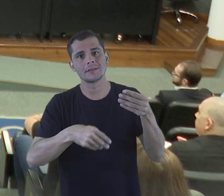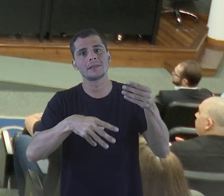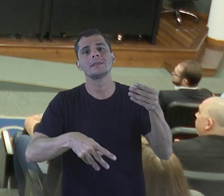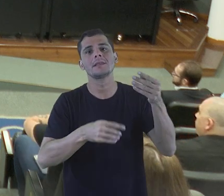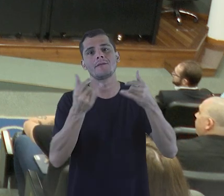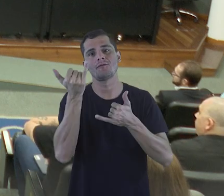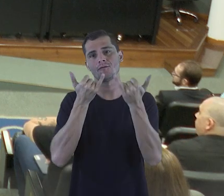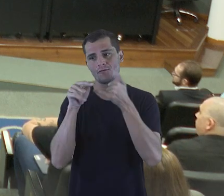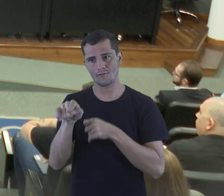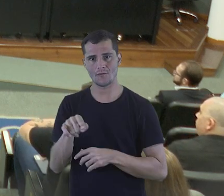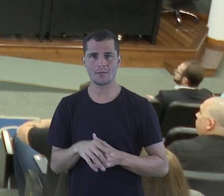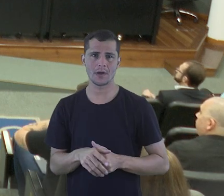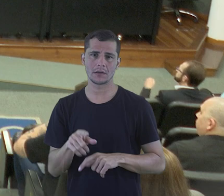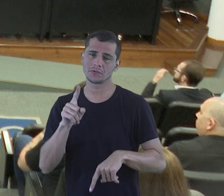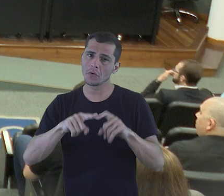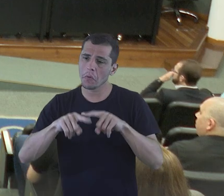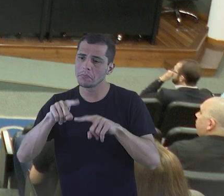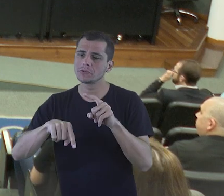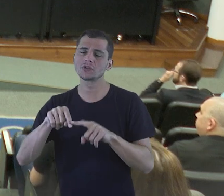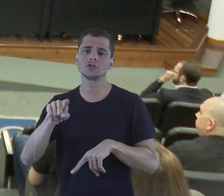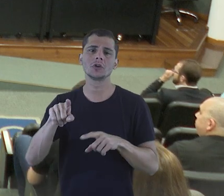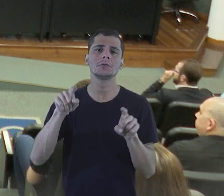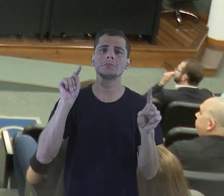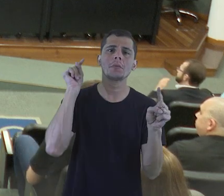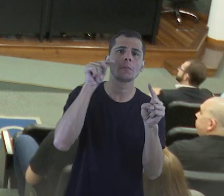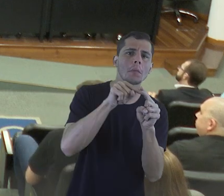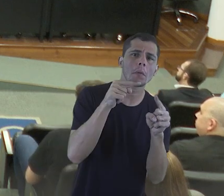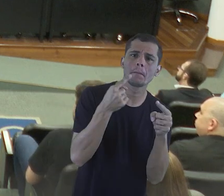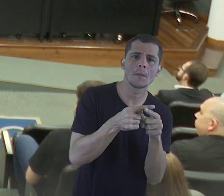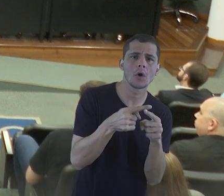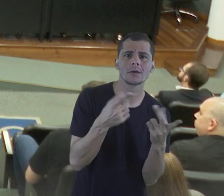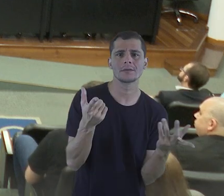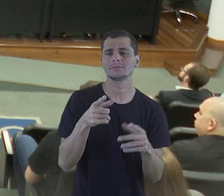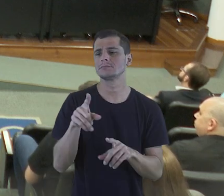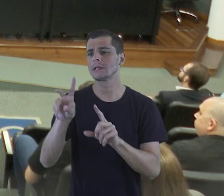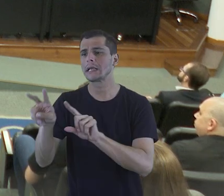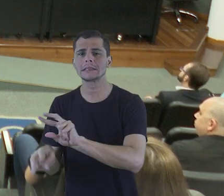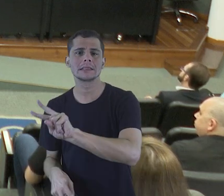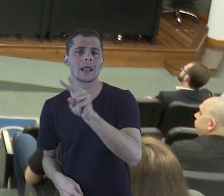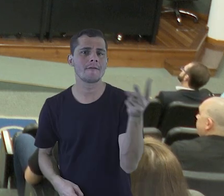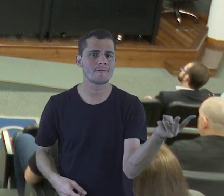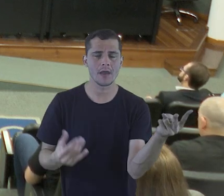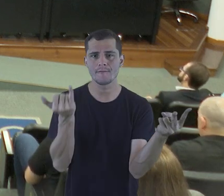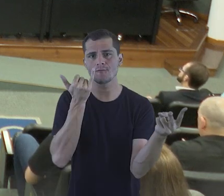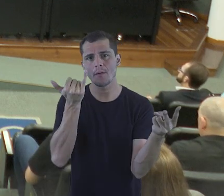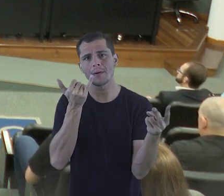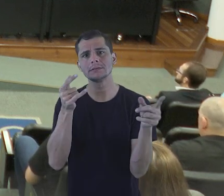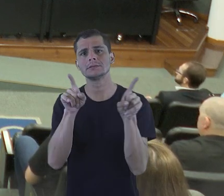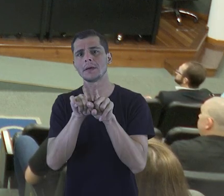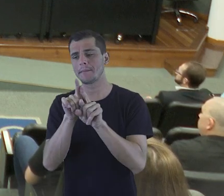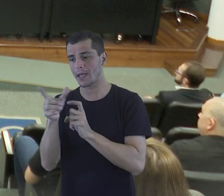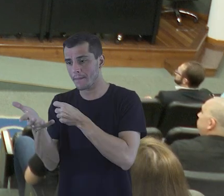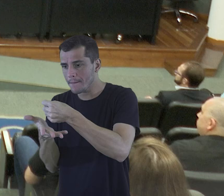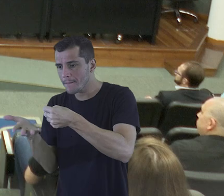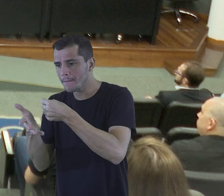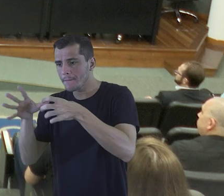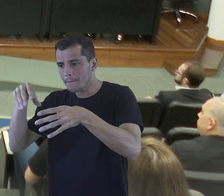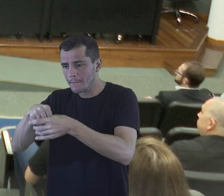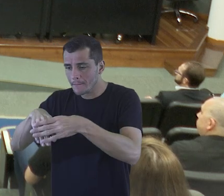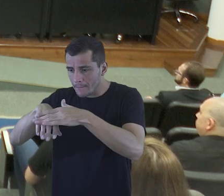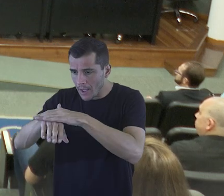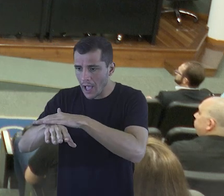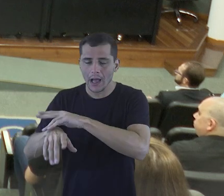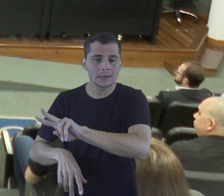sistema entende? se você não tiver daí você precisa contemplar estas informações objeto finalidade